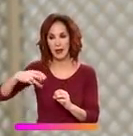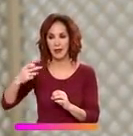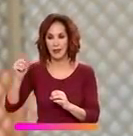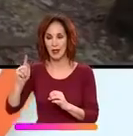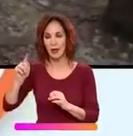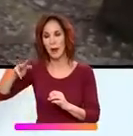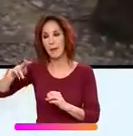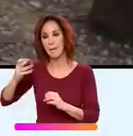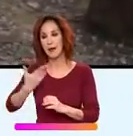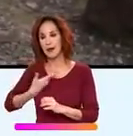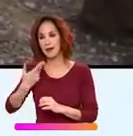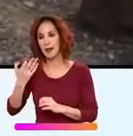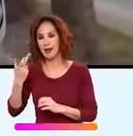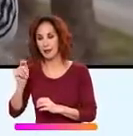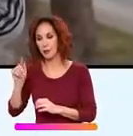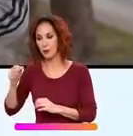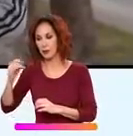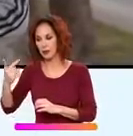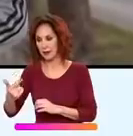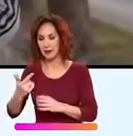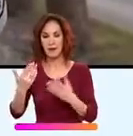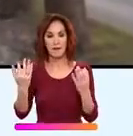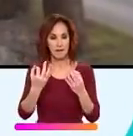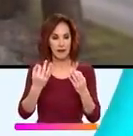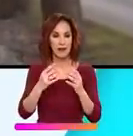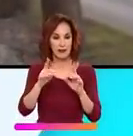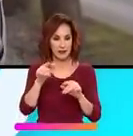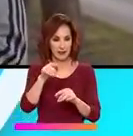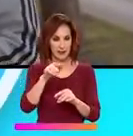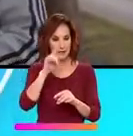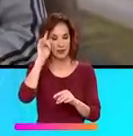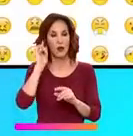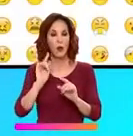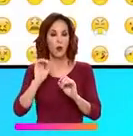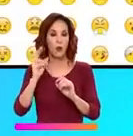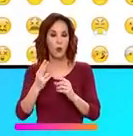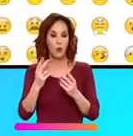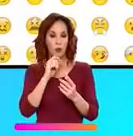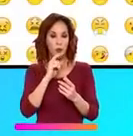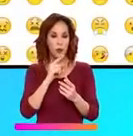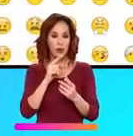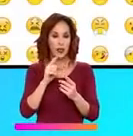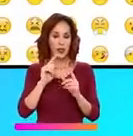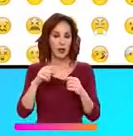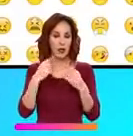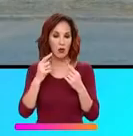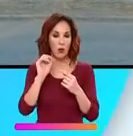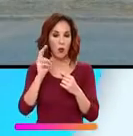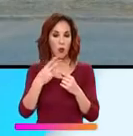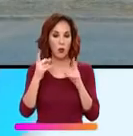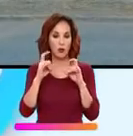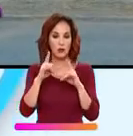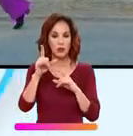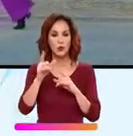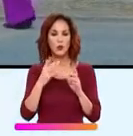www.andremadeira.pt, ou através do meu Instagram. André Madeira? É verdade. Então é o próprio. Eu sei. Mas podia não ser Madeira, lembrei-me, por assim que eu não... Olha lá, e faz danças